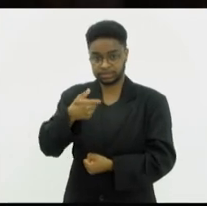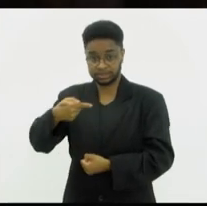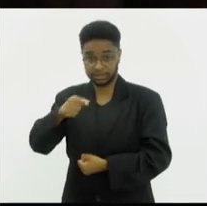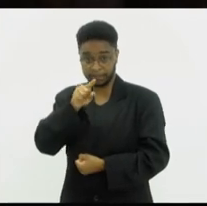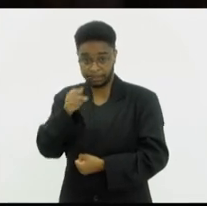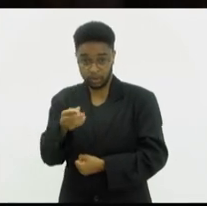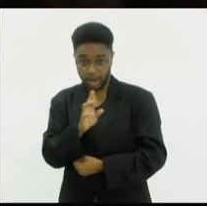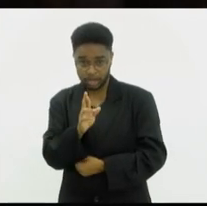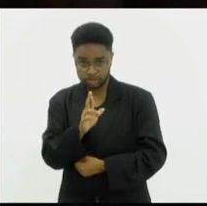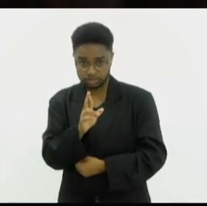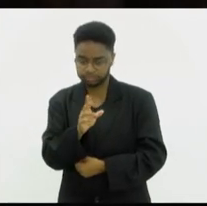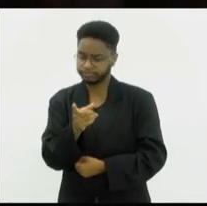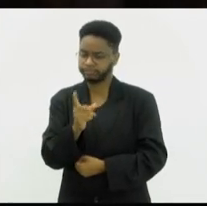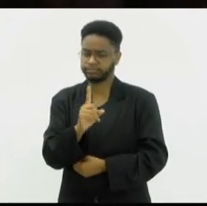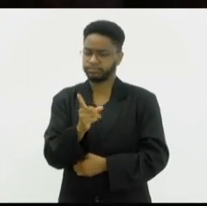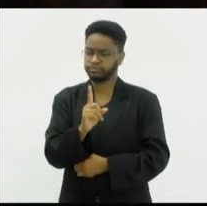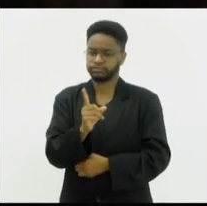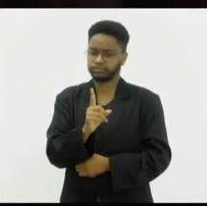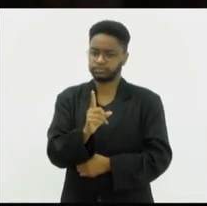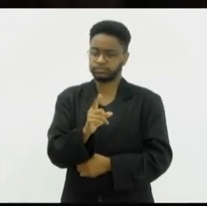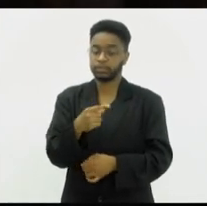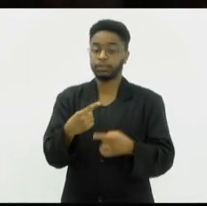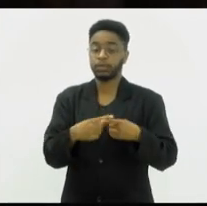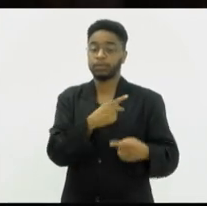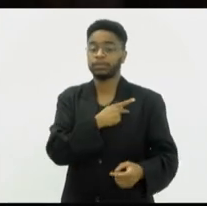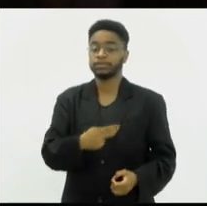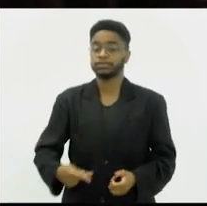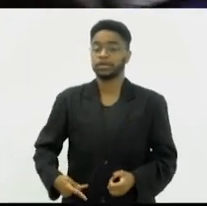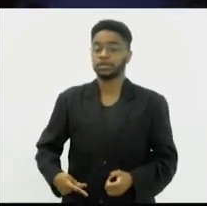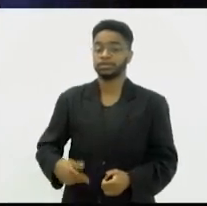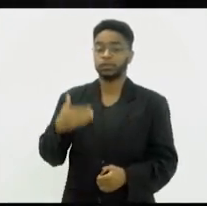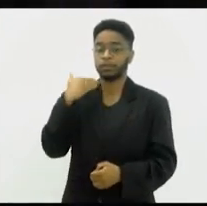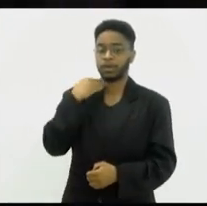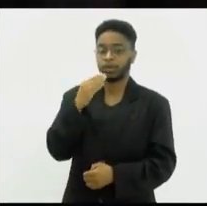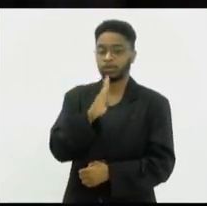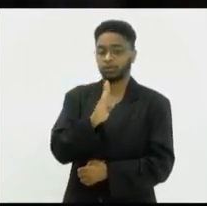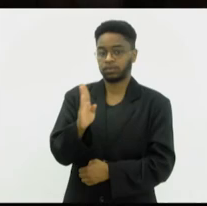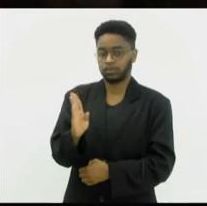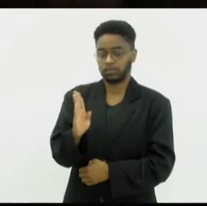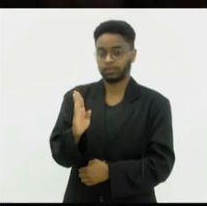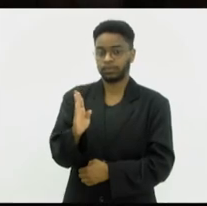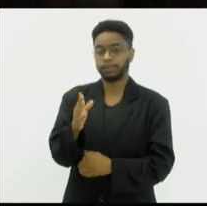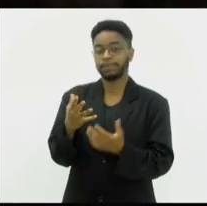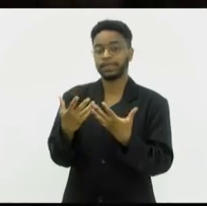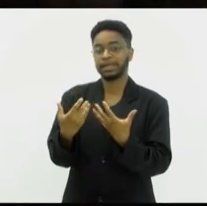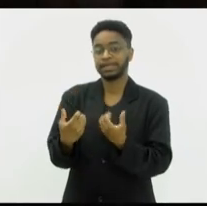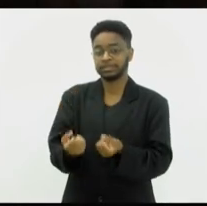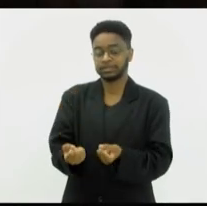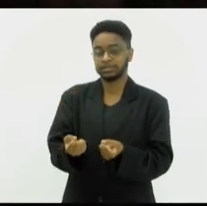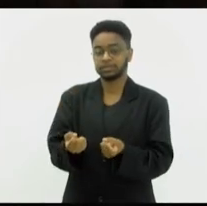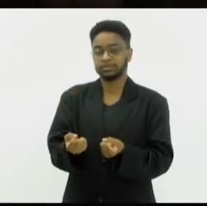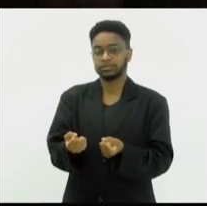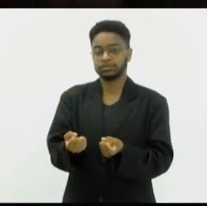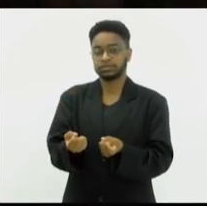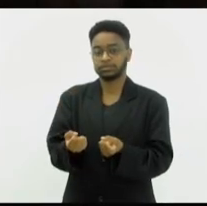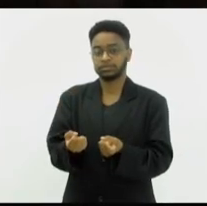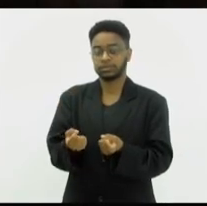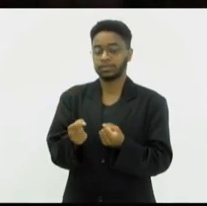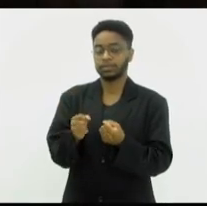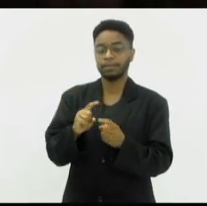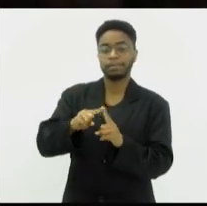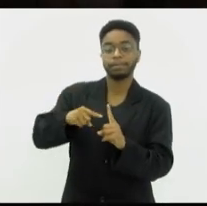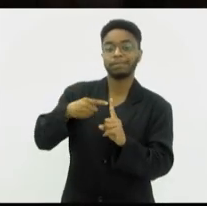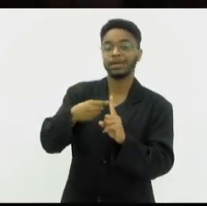mensais. A presidente do Banco do Brasil recebe mais